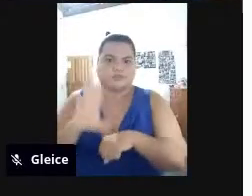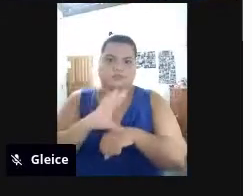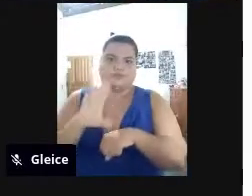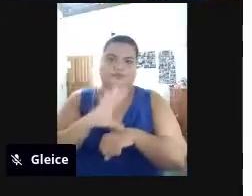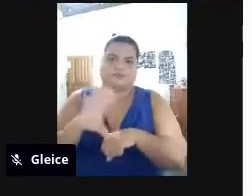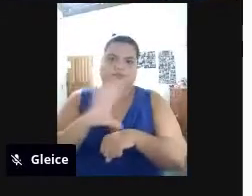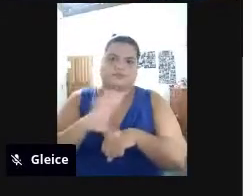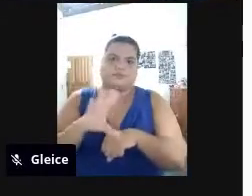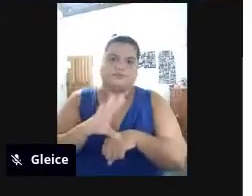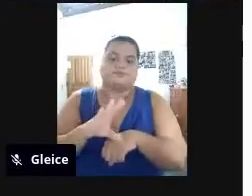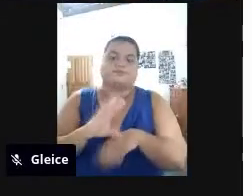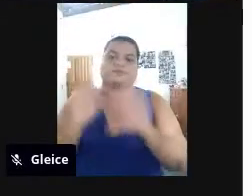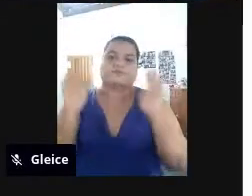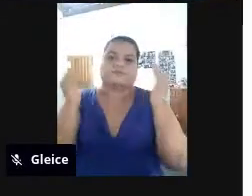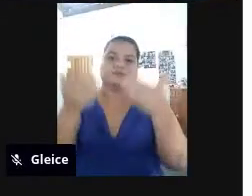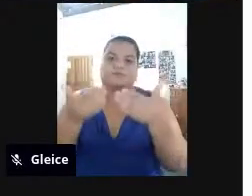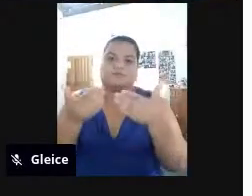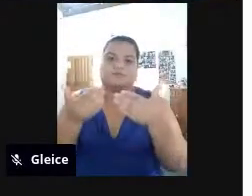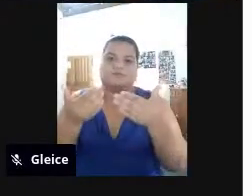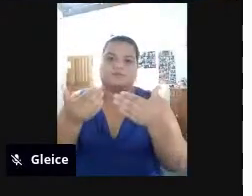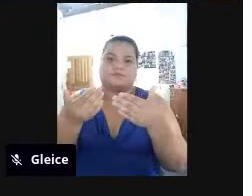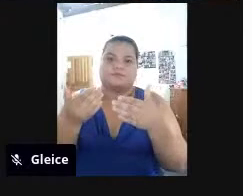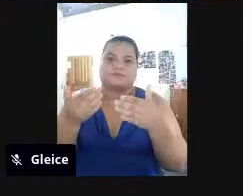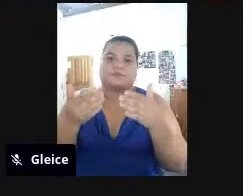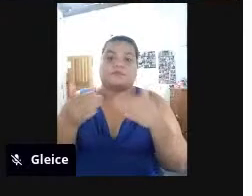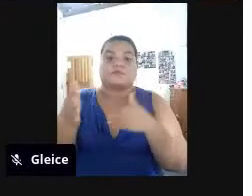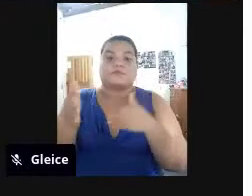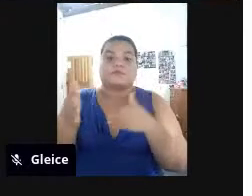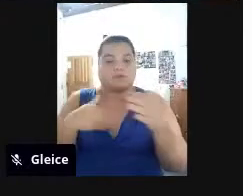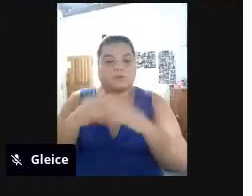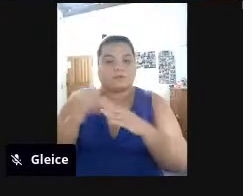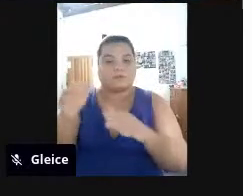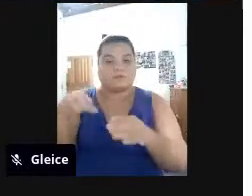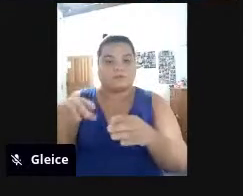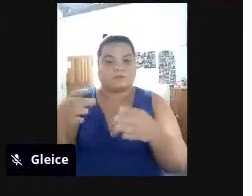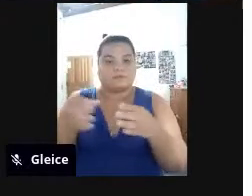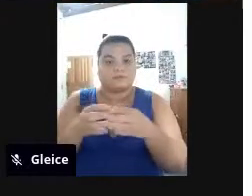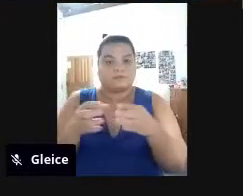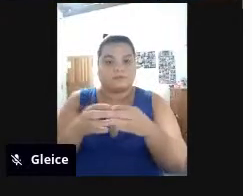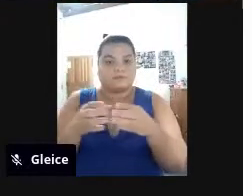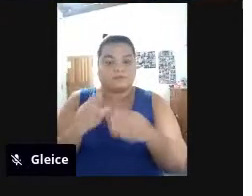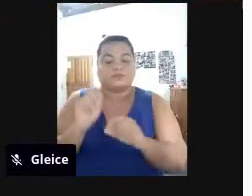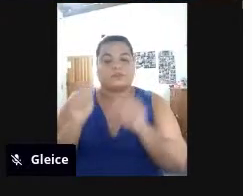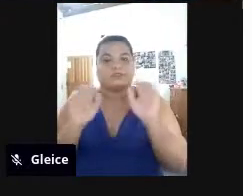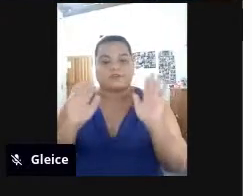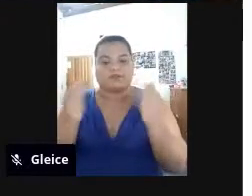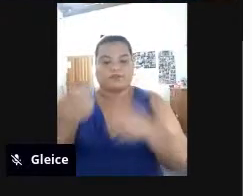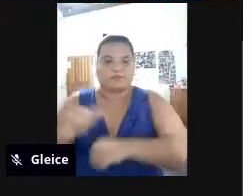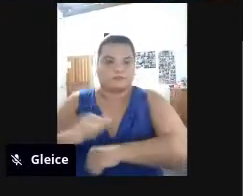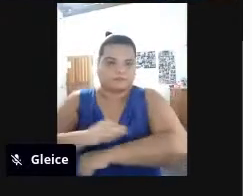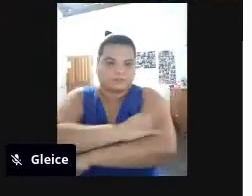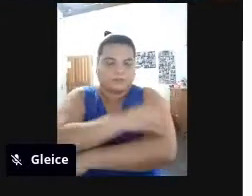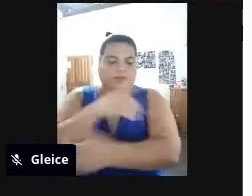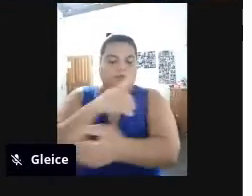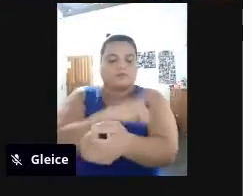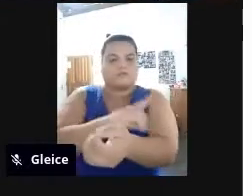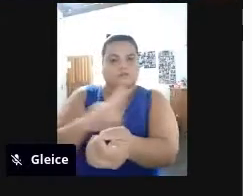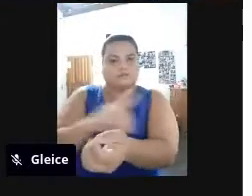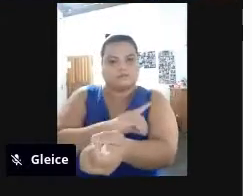abordagem multiprofissional da obesidade, do diabetes, depois transtornos alimentares,